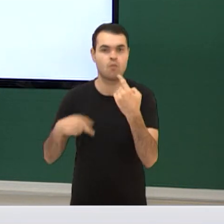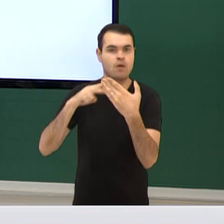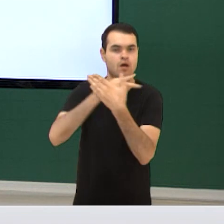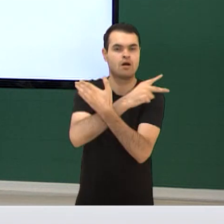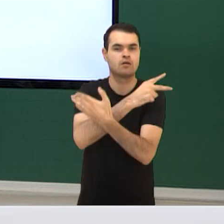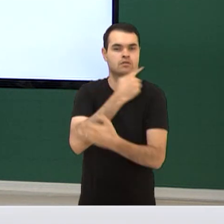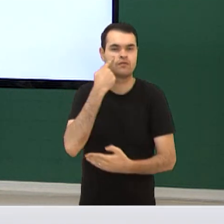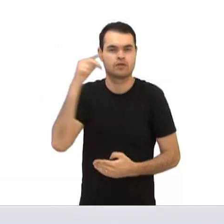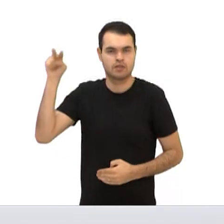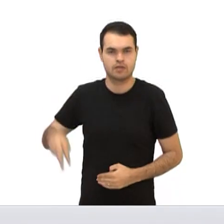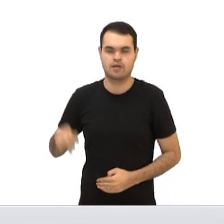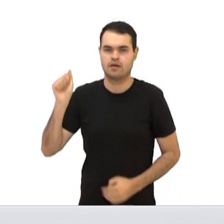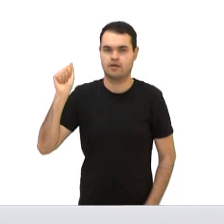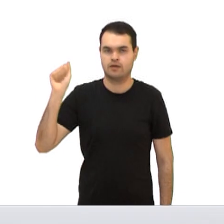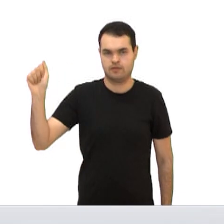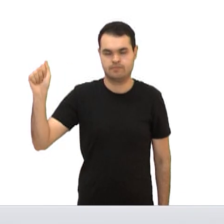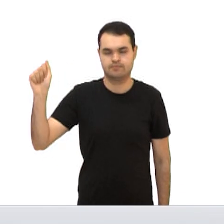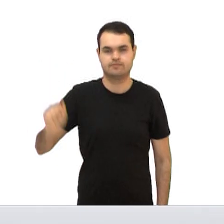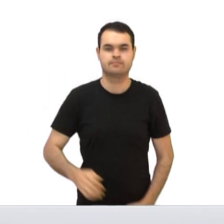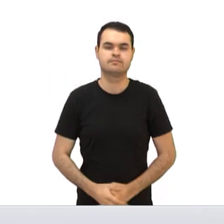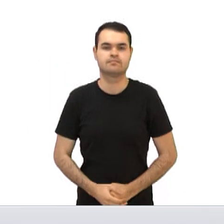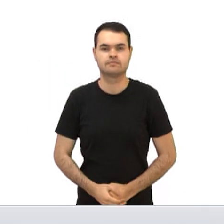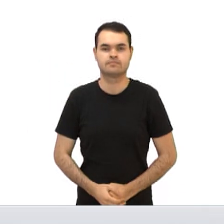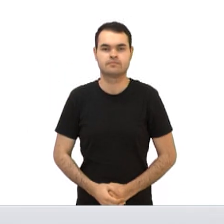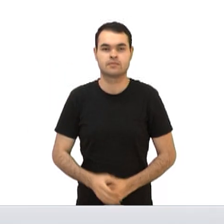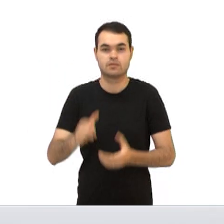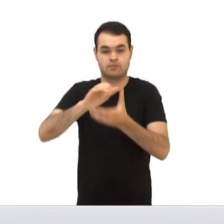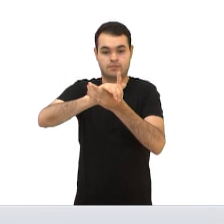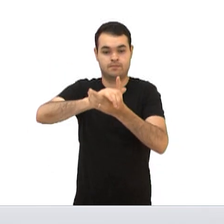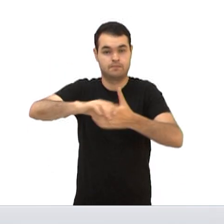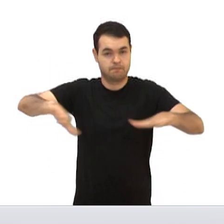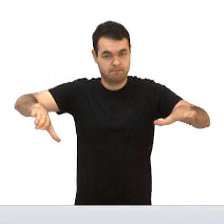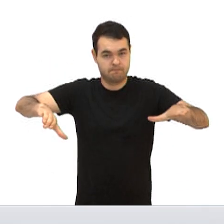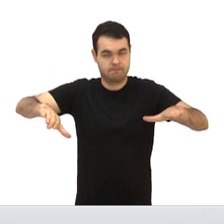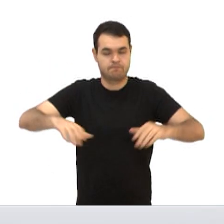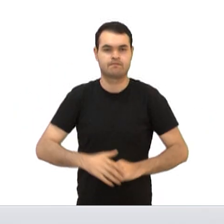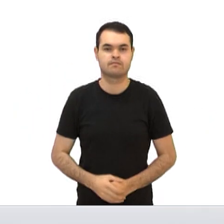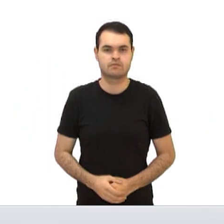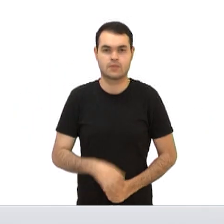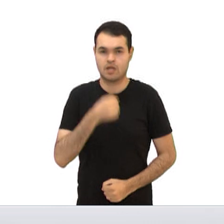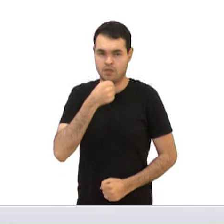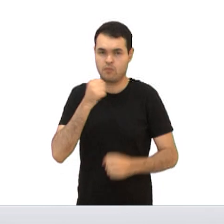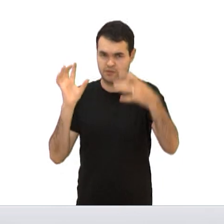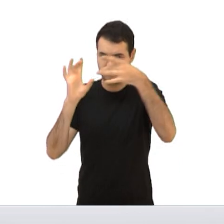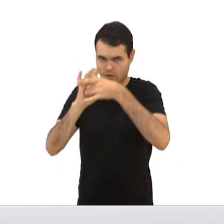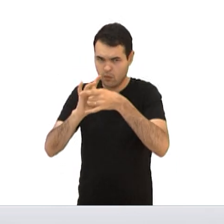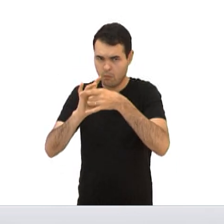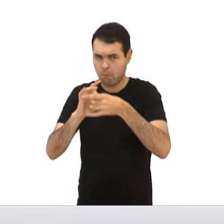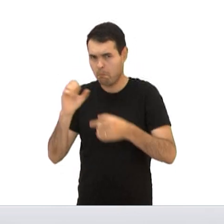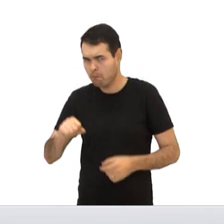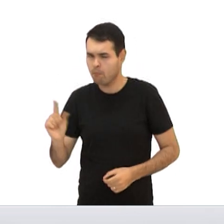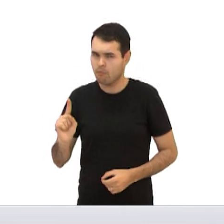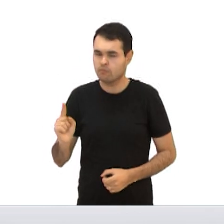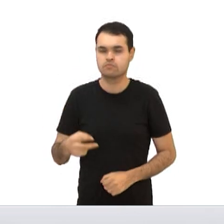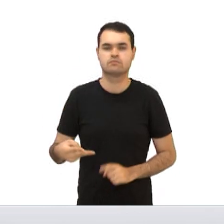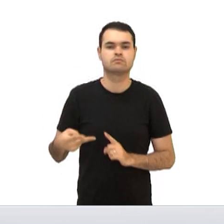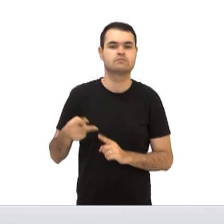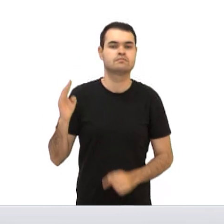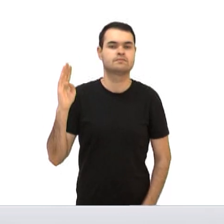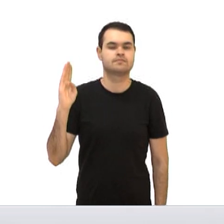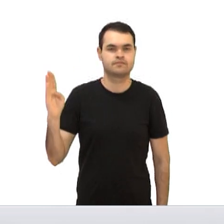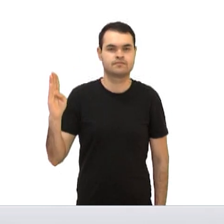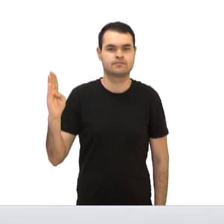gente acha, com o que a gente acredita. E precisamos entender que aí todas são corretas,